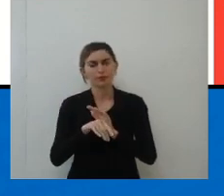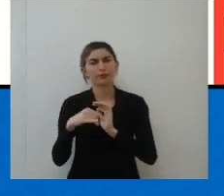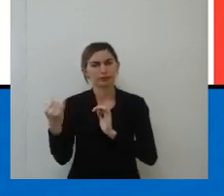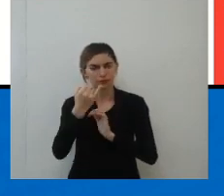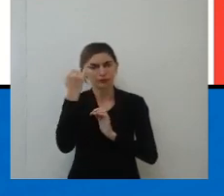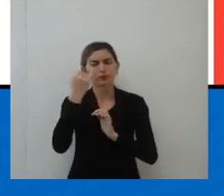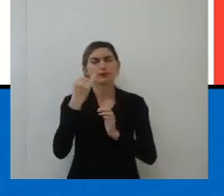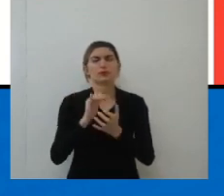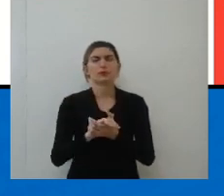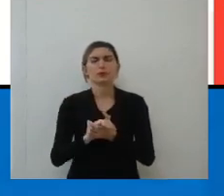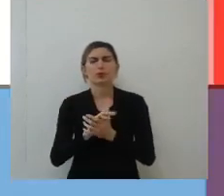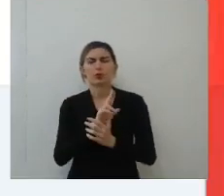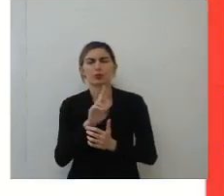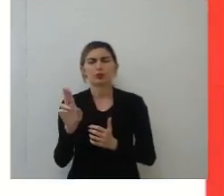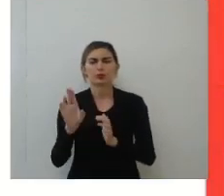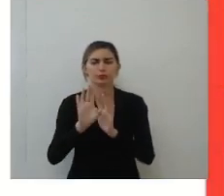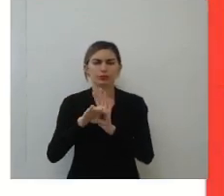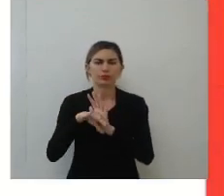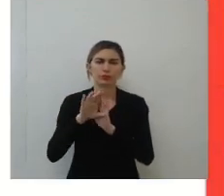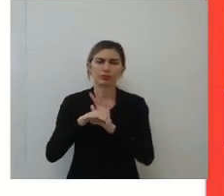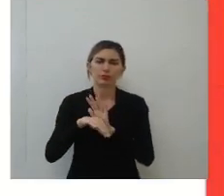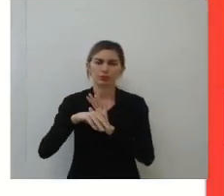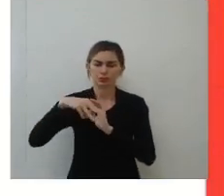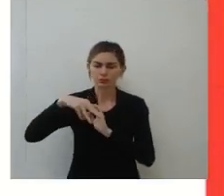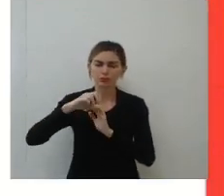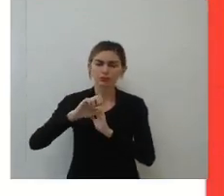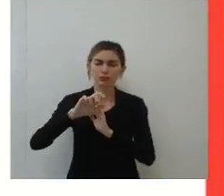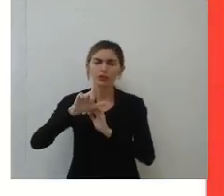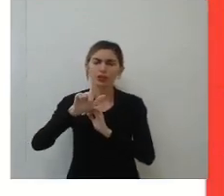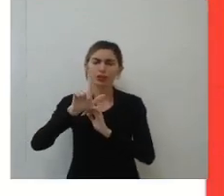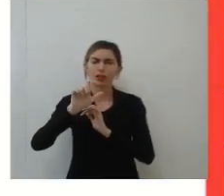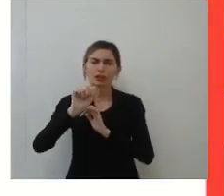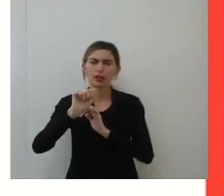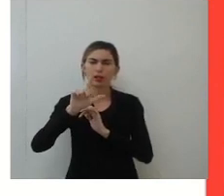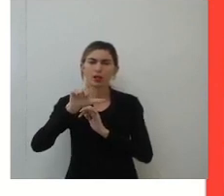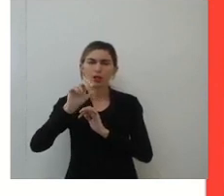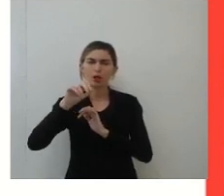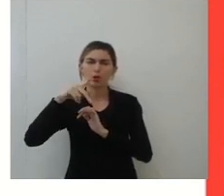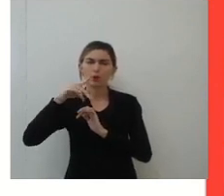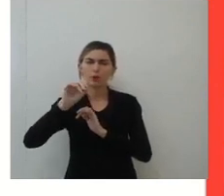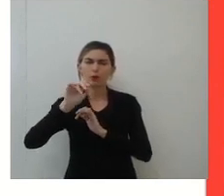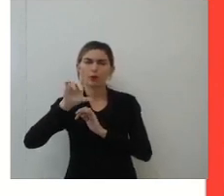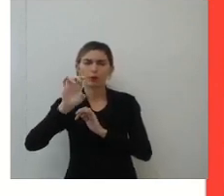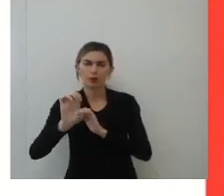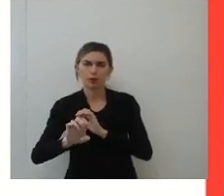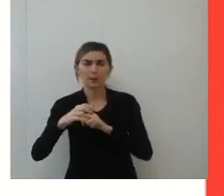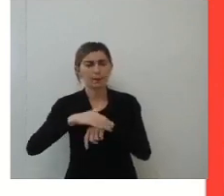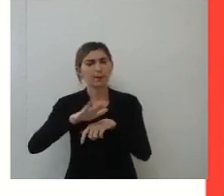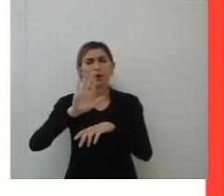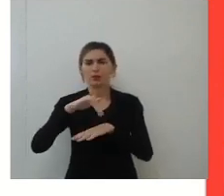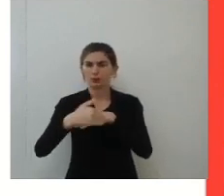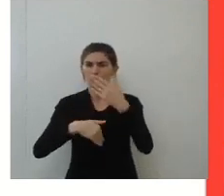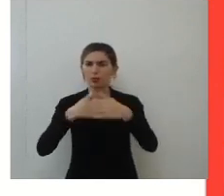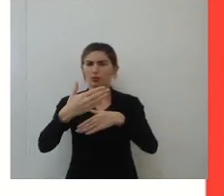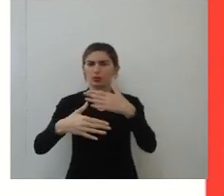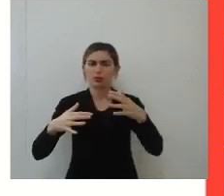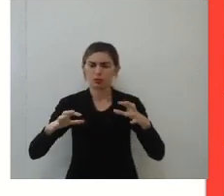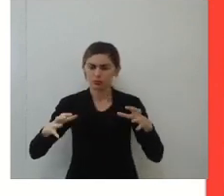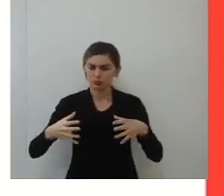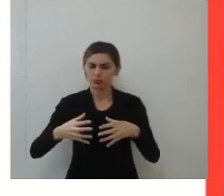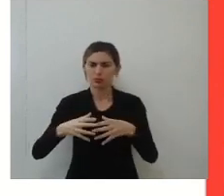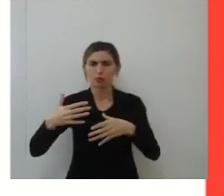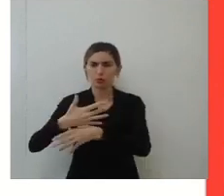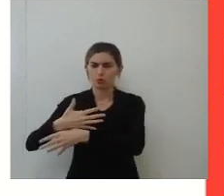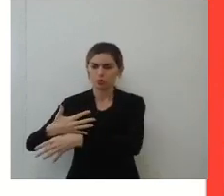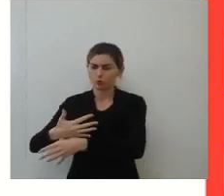urbanização é o chamado conceito de megalópole. O que é a megalópole? é mais um processo de conurbação